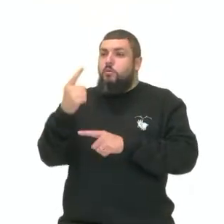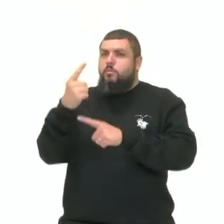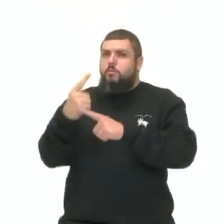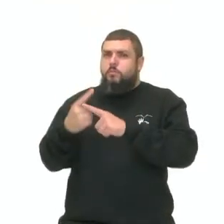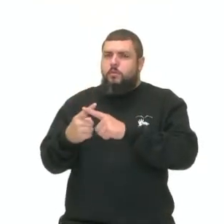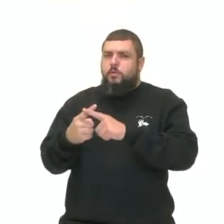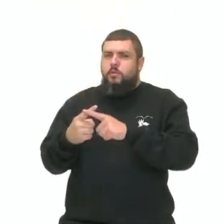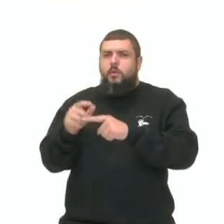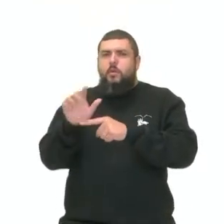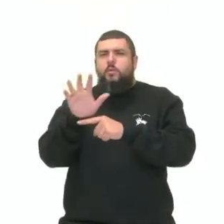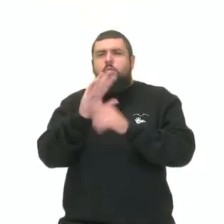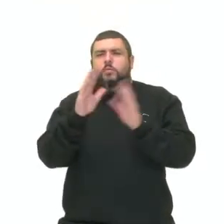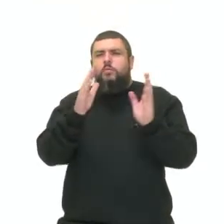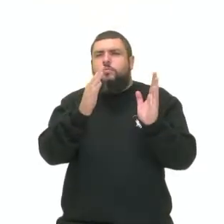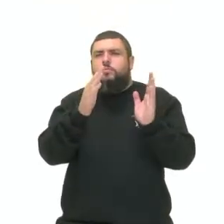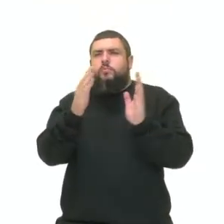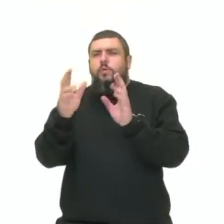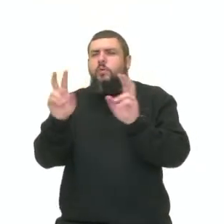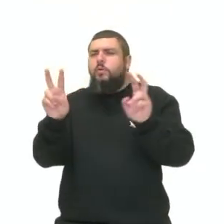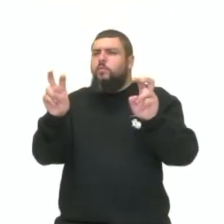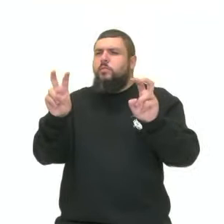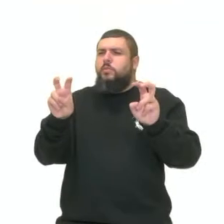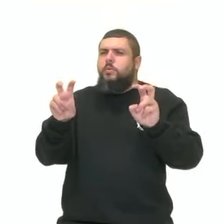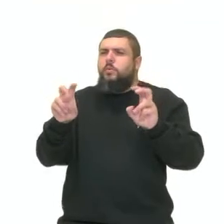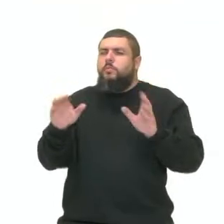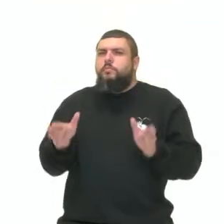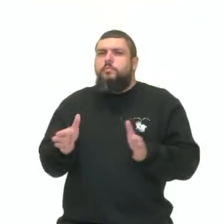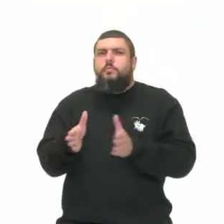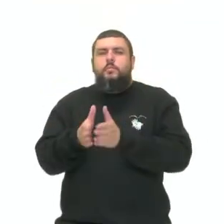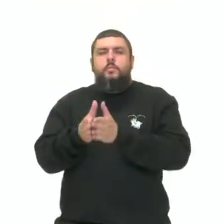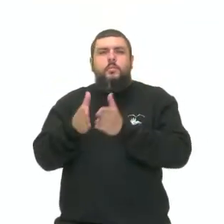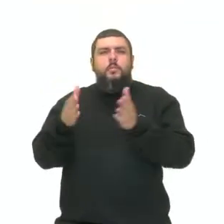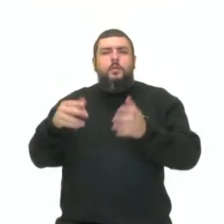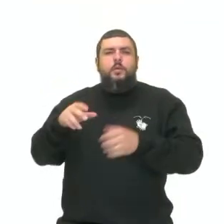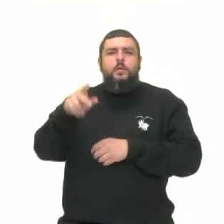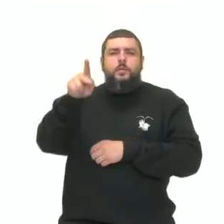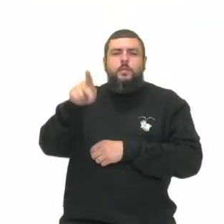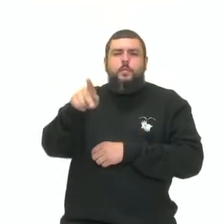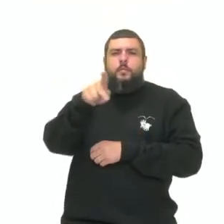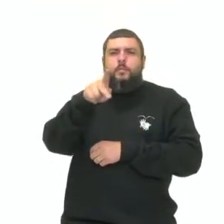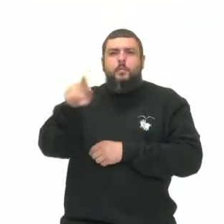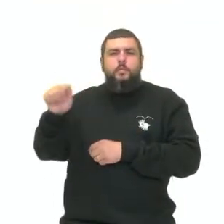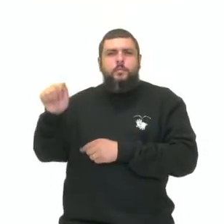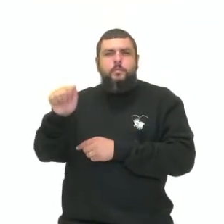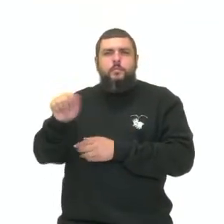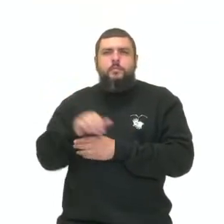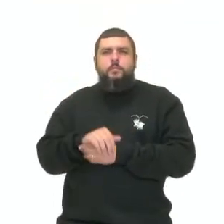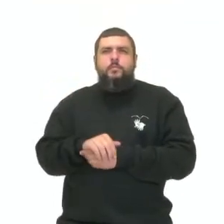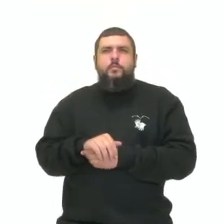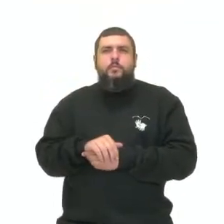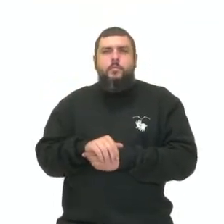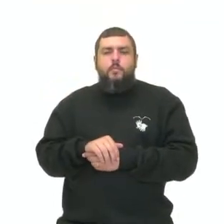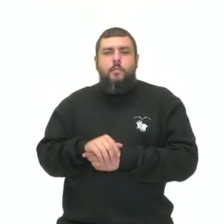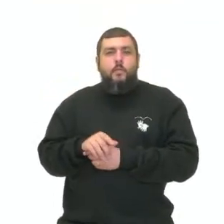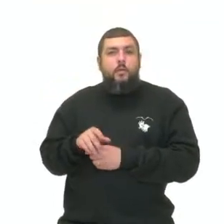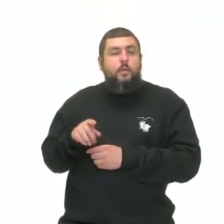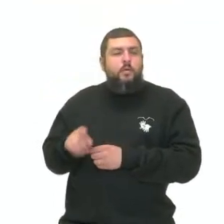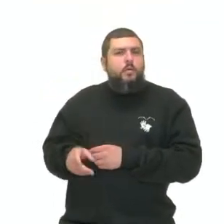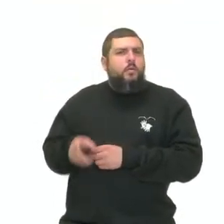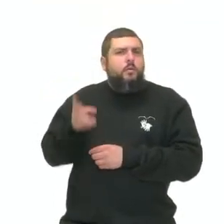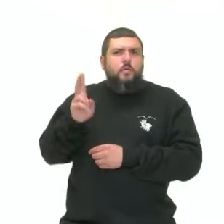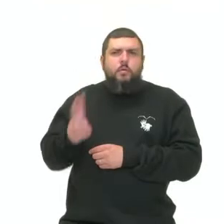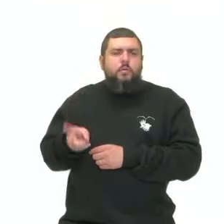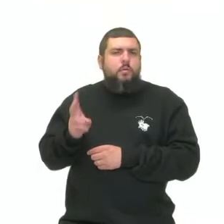Milagres do Padre Antônio em Urucânia. Desde aí falava sempre excitada nos olhos, apressada no